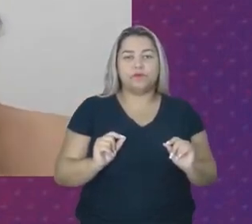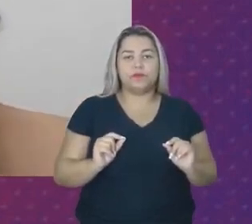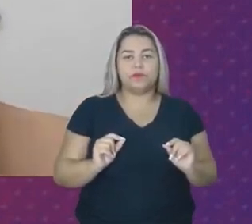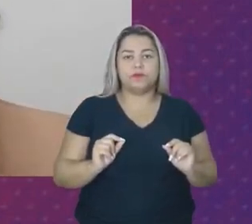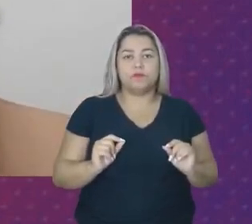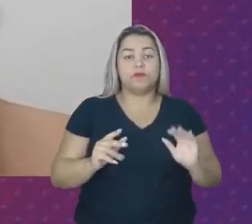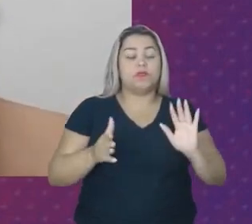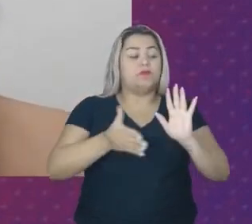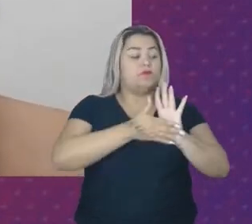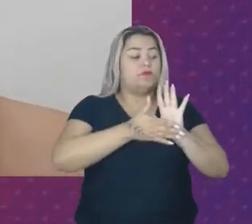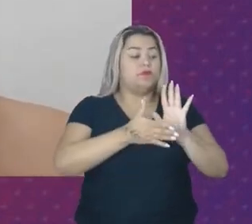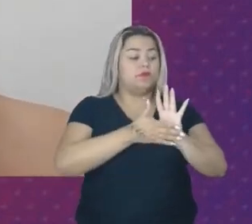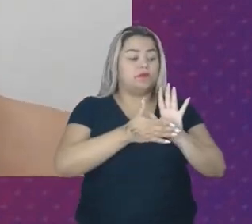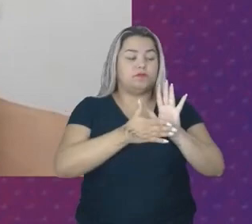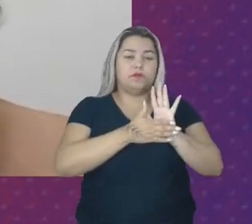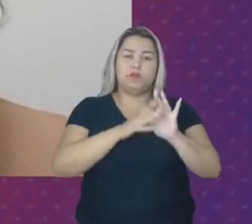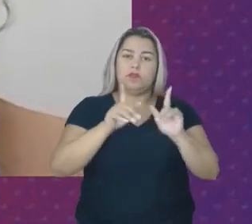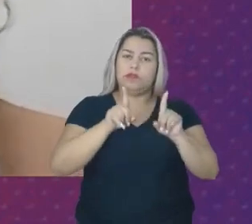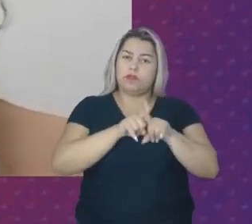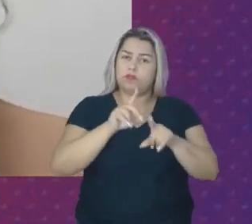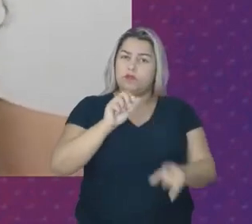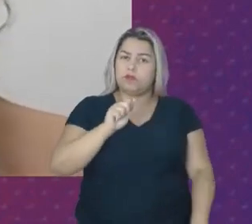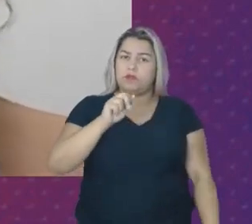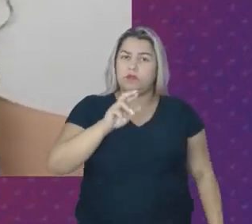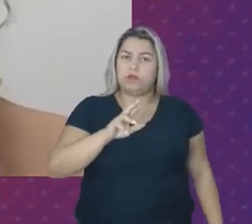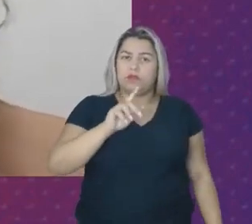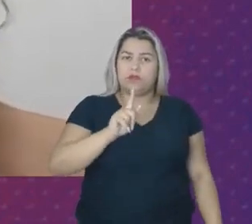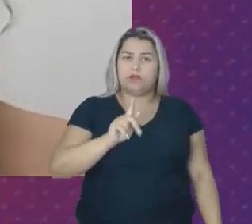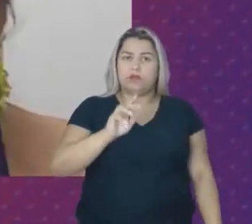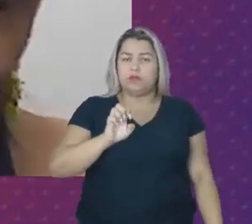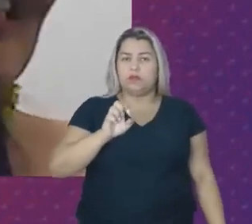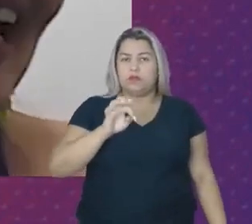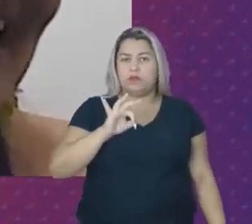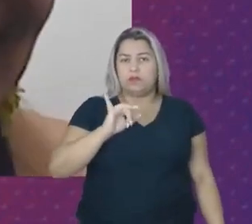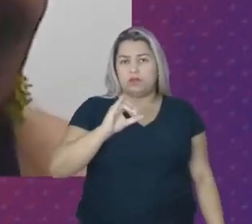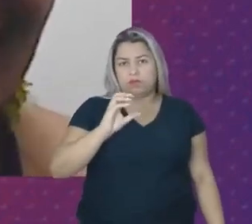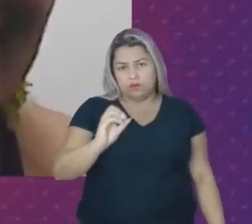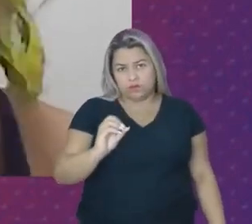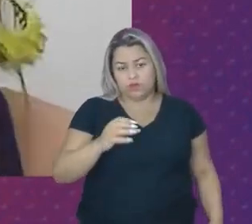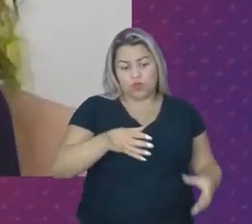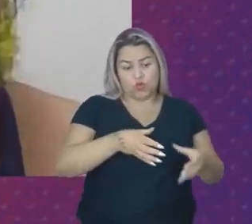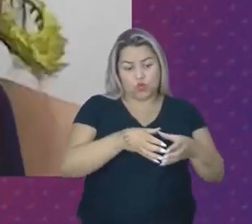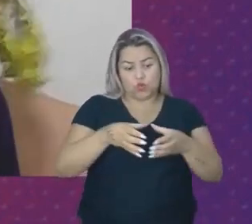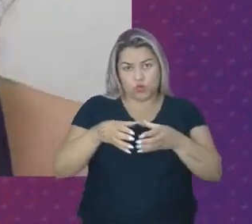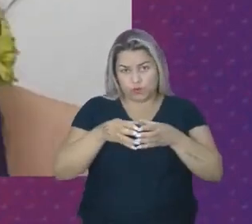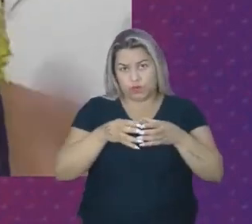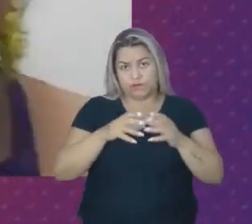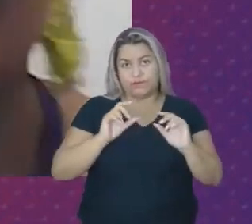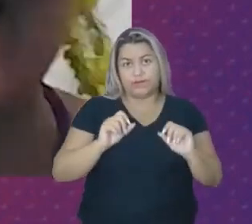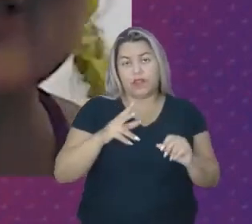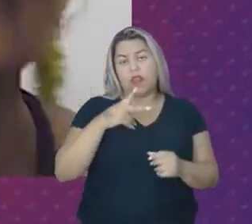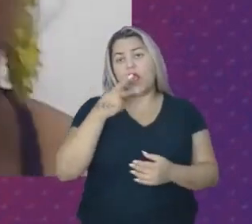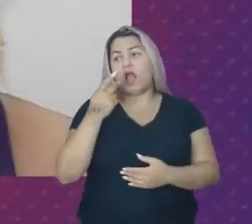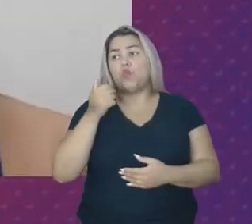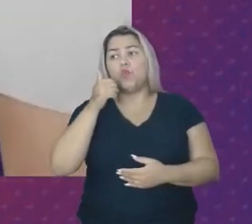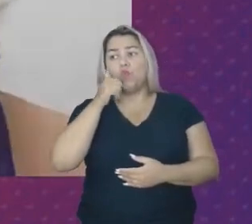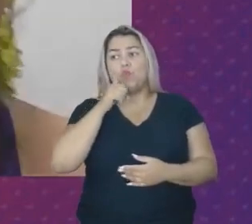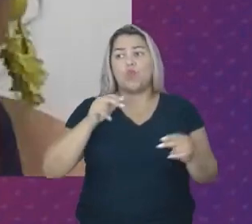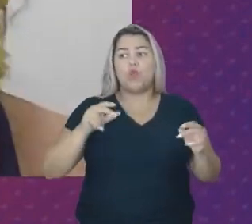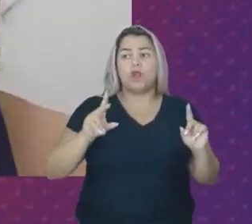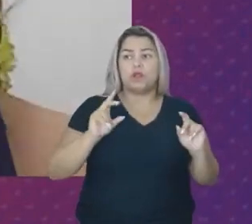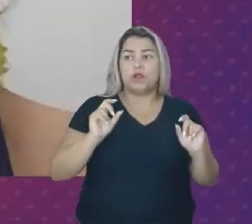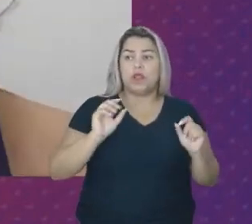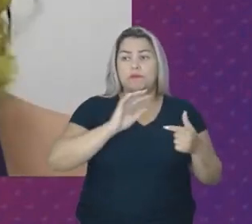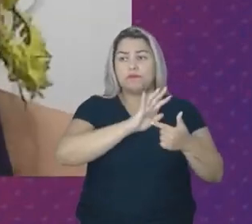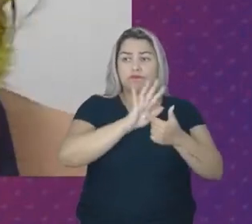nessa proposta do arquétipo do herói, que acaba se tornando ali um pouco, digamos assim, da mulher de aço,